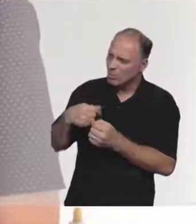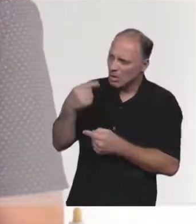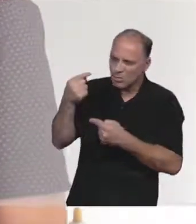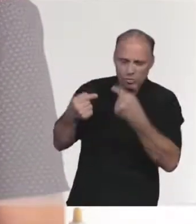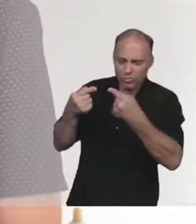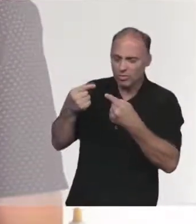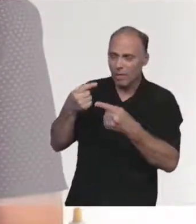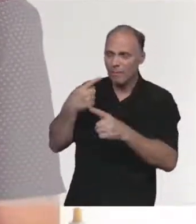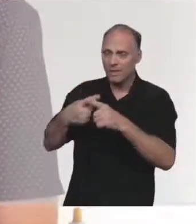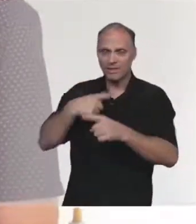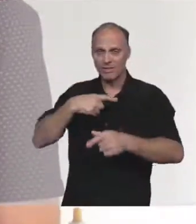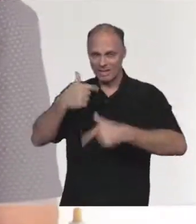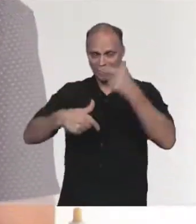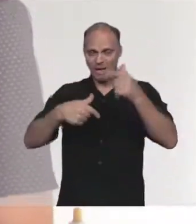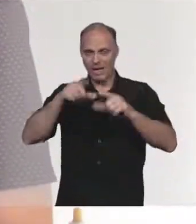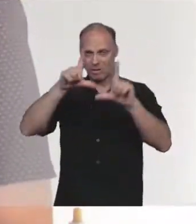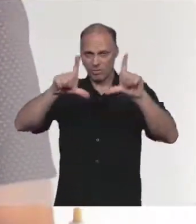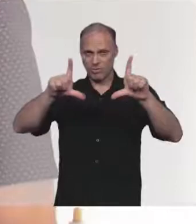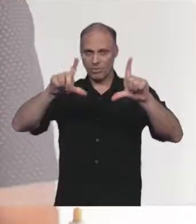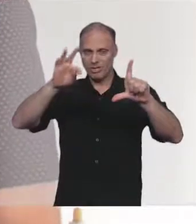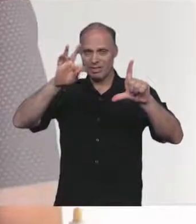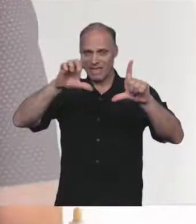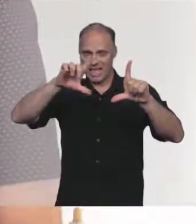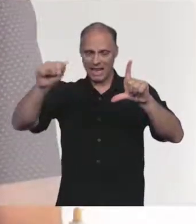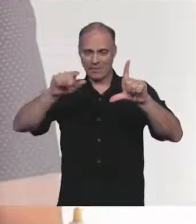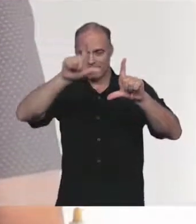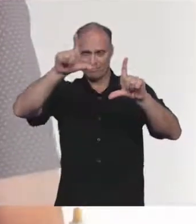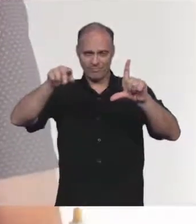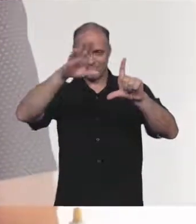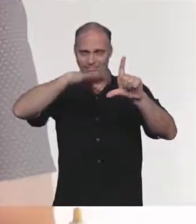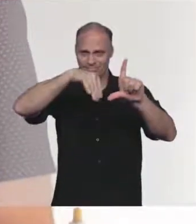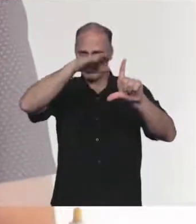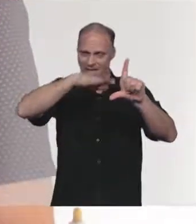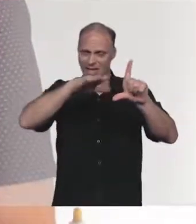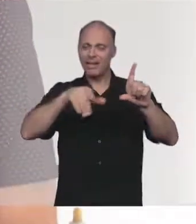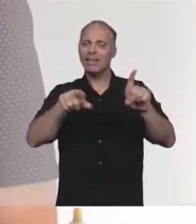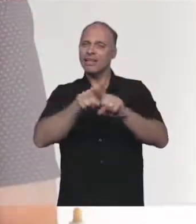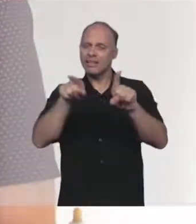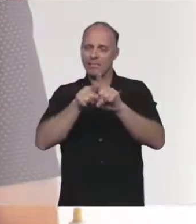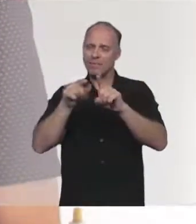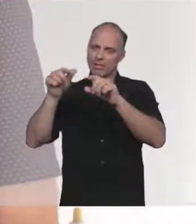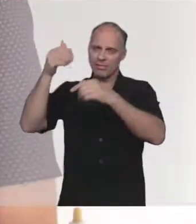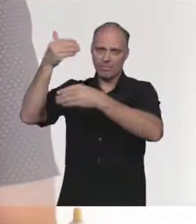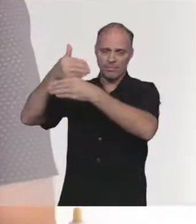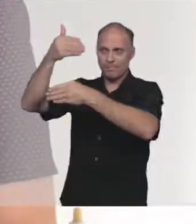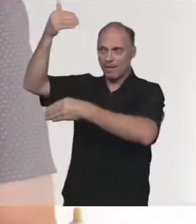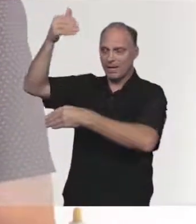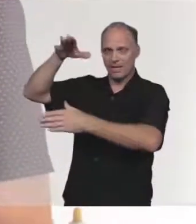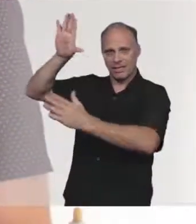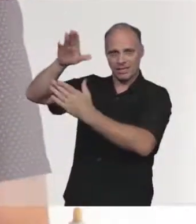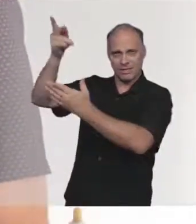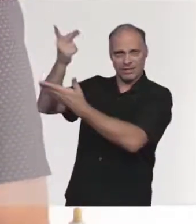tinha tinha trabalho em tela, tinha trabalho na parede,